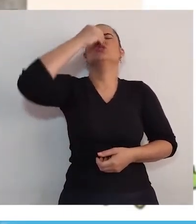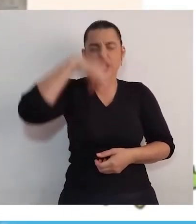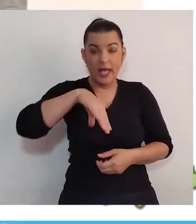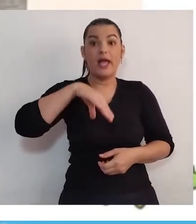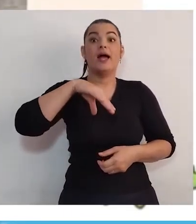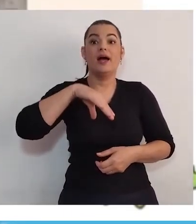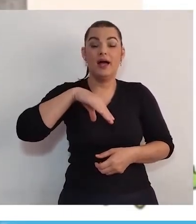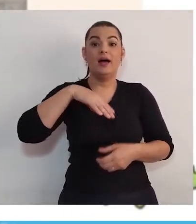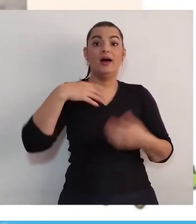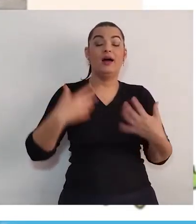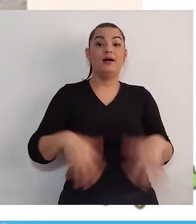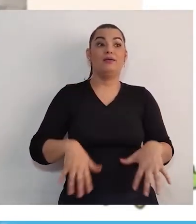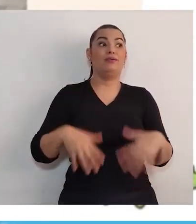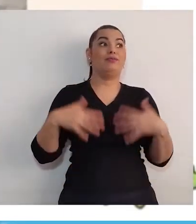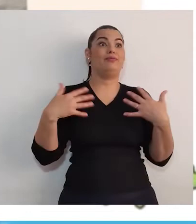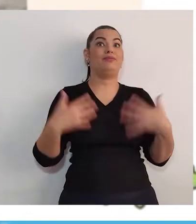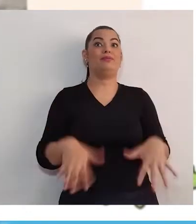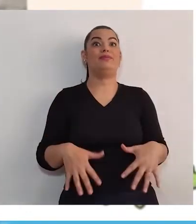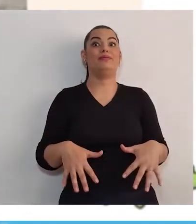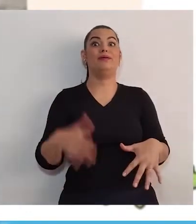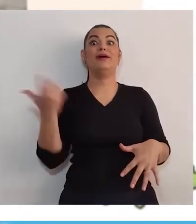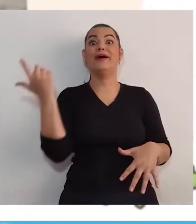Atchim!